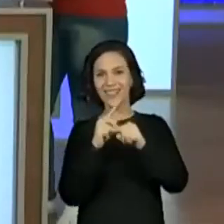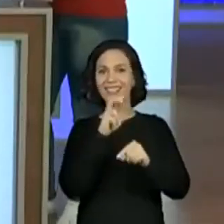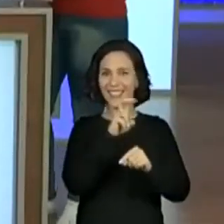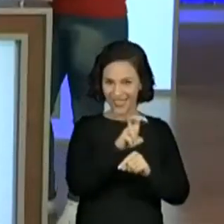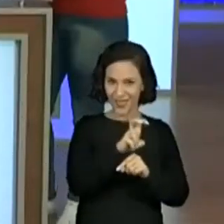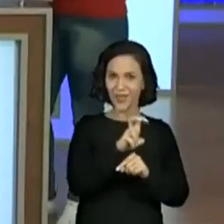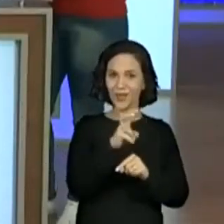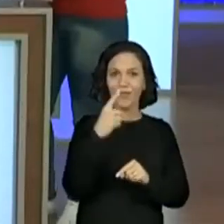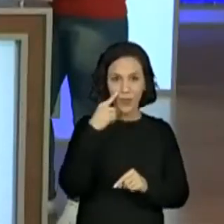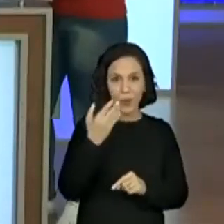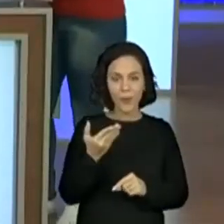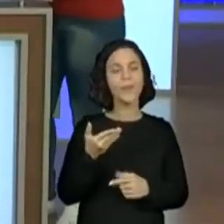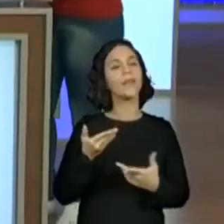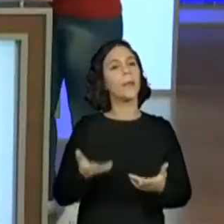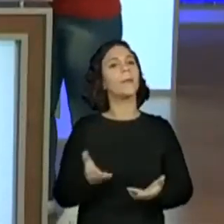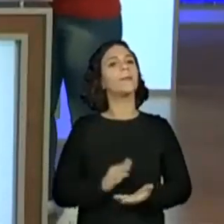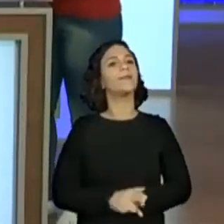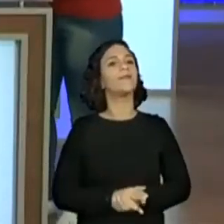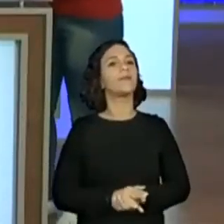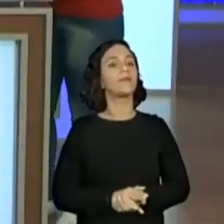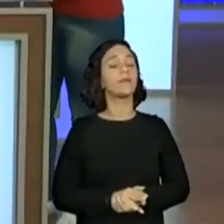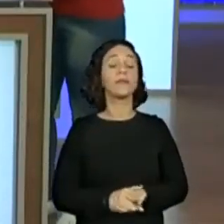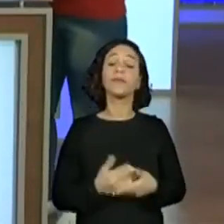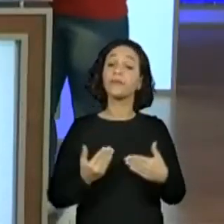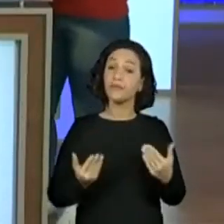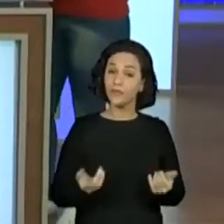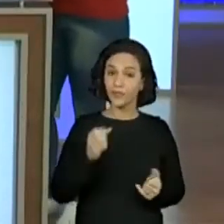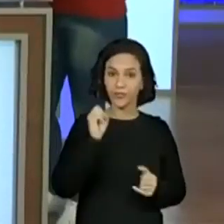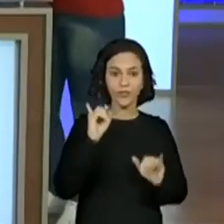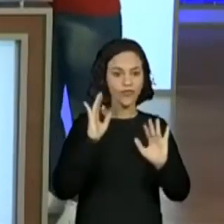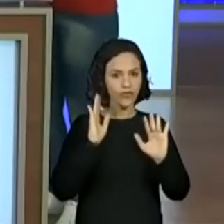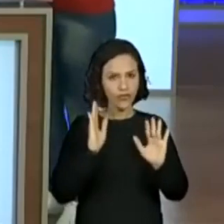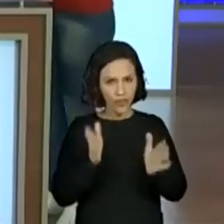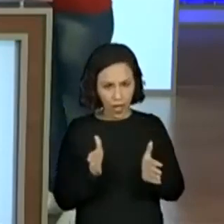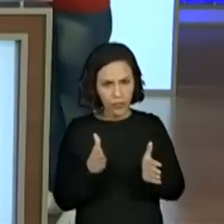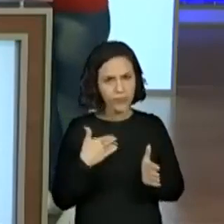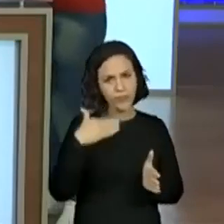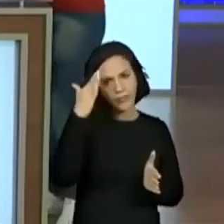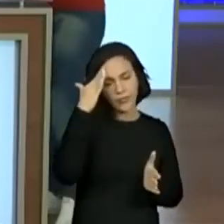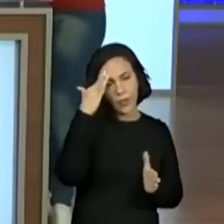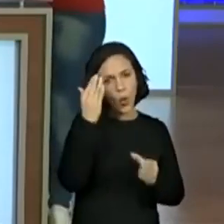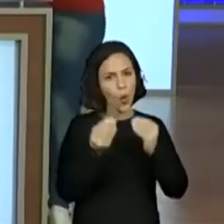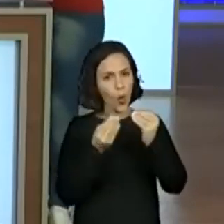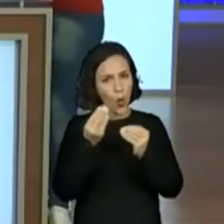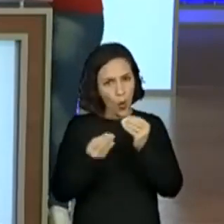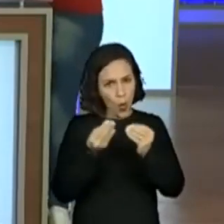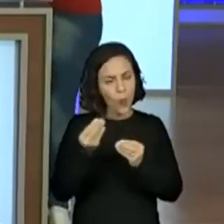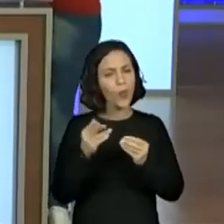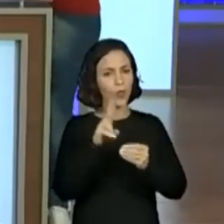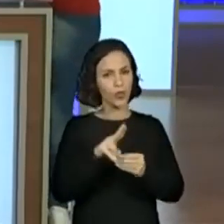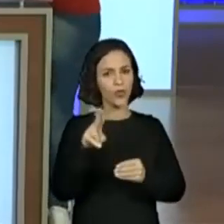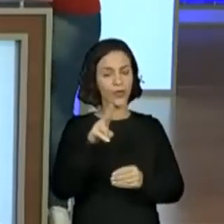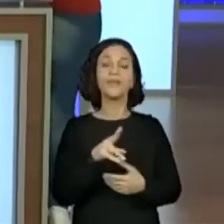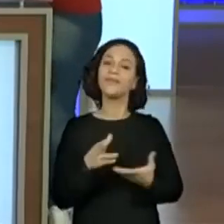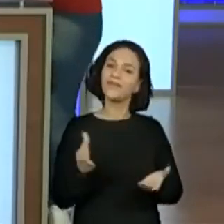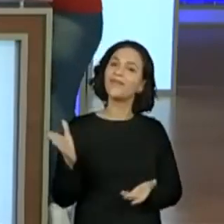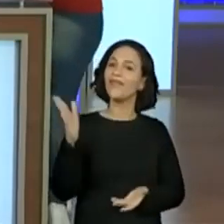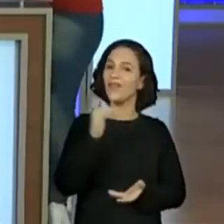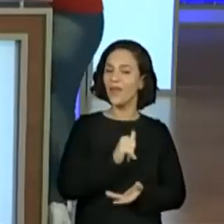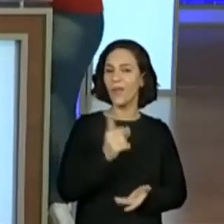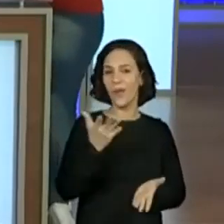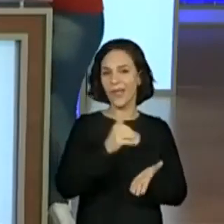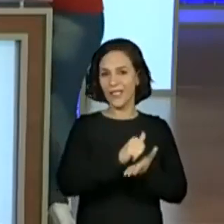mais 5, ok? Então, uma vez que já vimos como fazer uso da calculadora, vamos aí para as